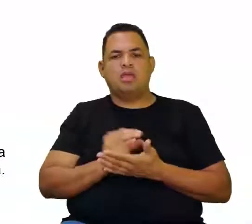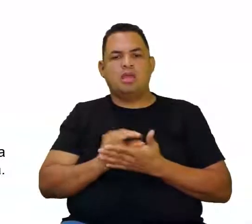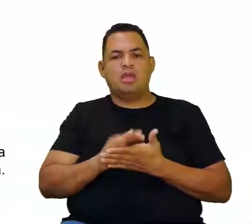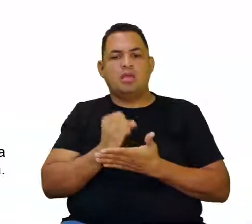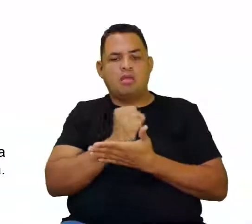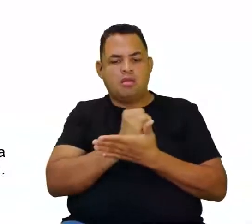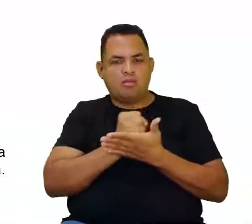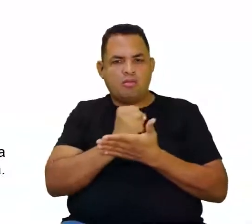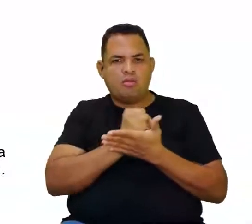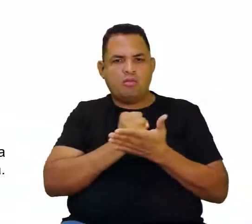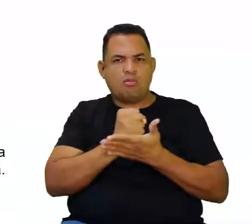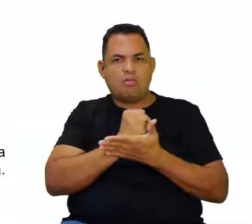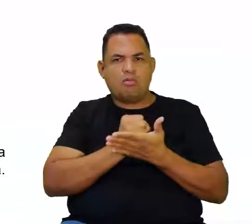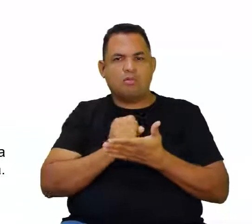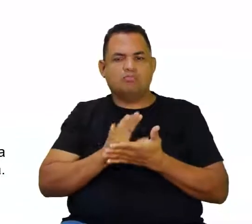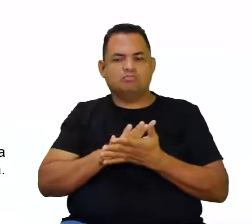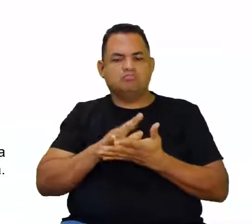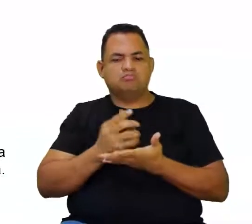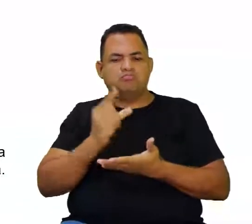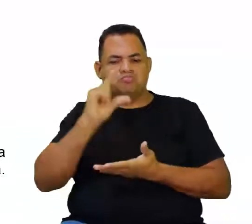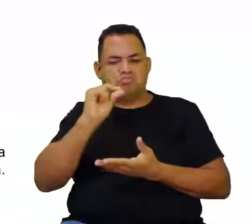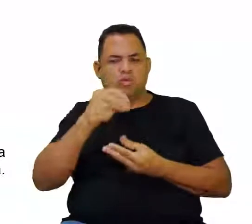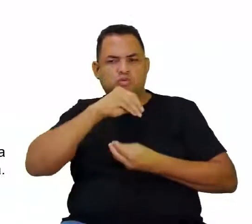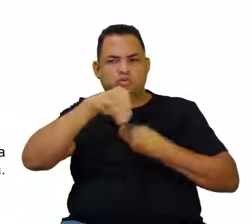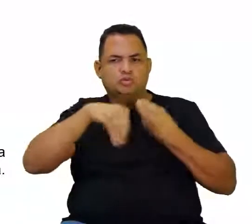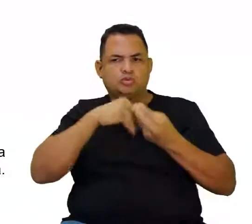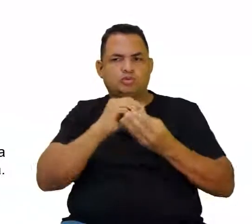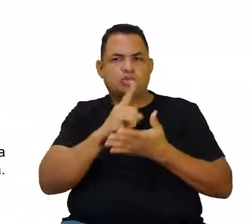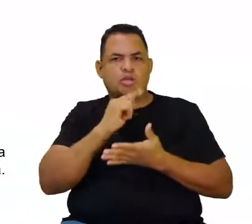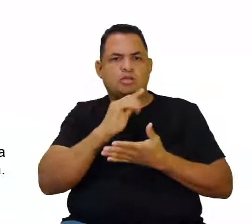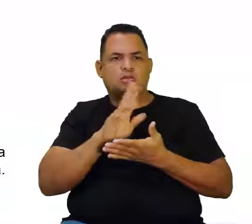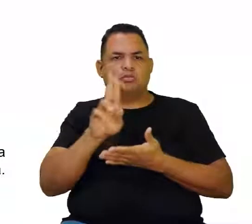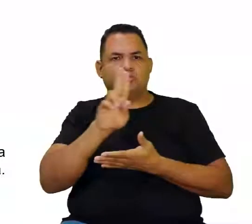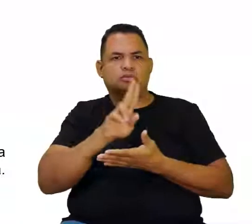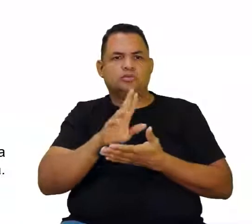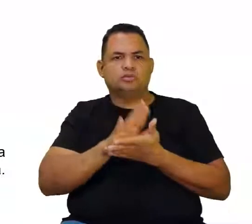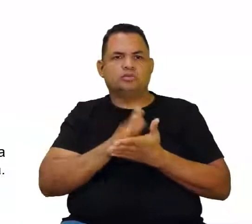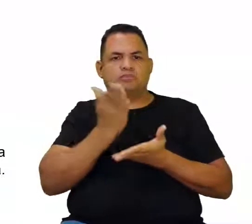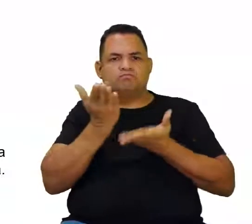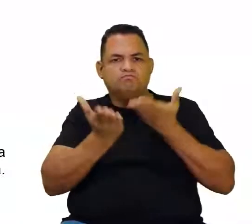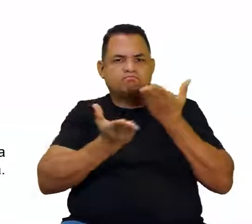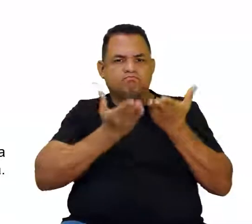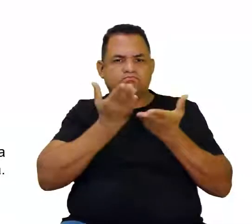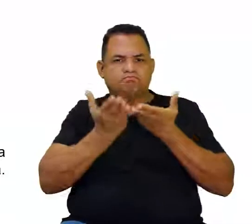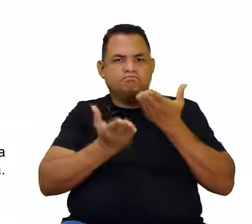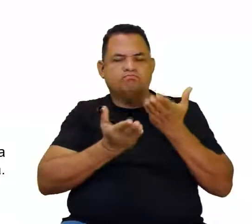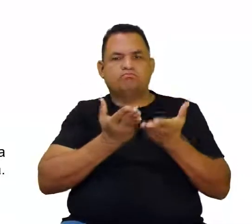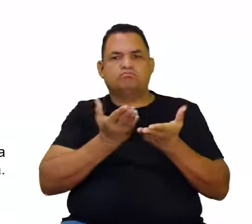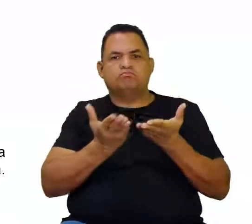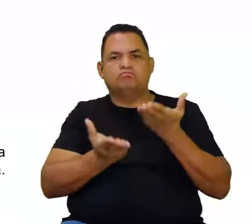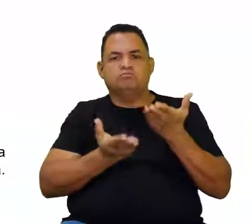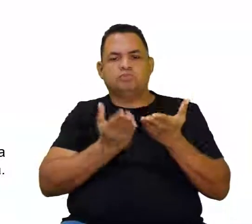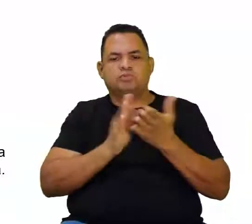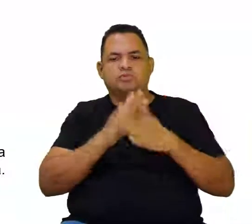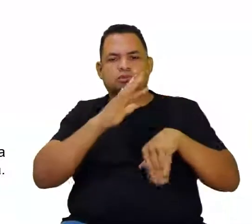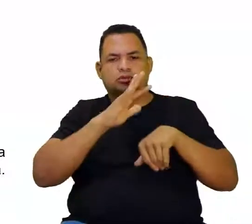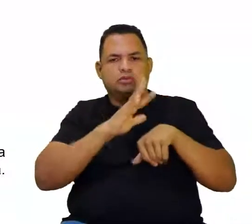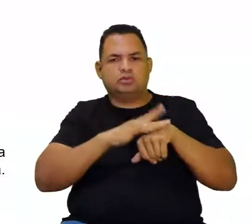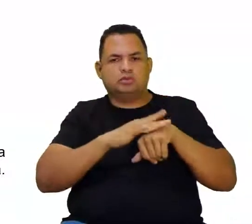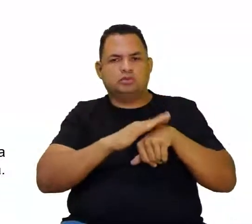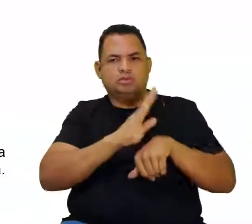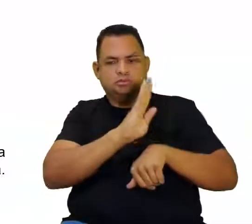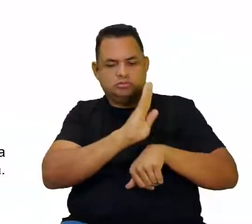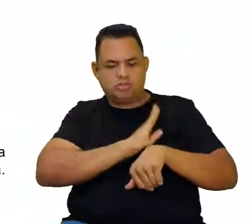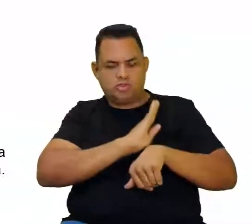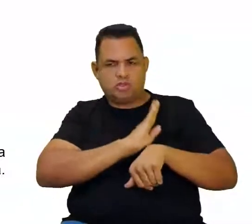um fármaco pouco solúvel em água, utilizado no tratamento de algumas doenças